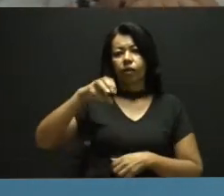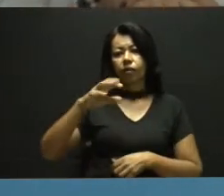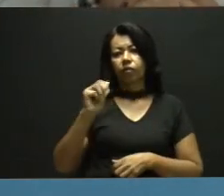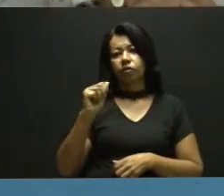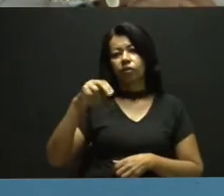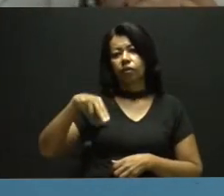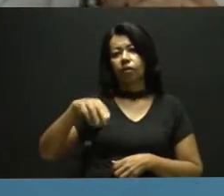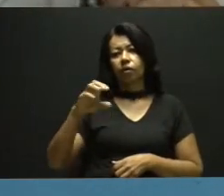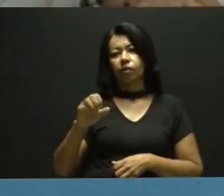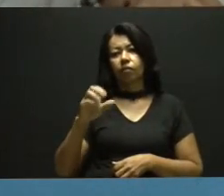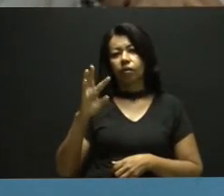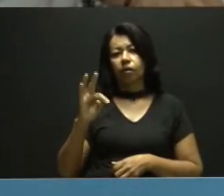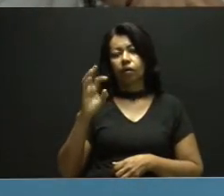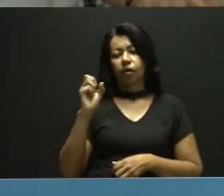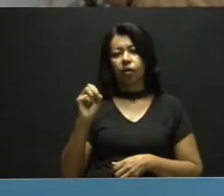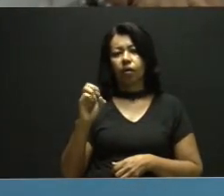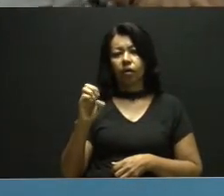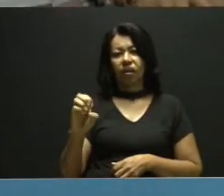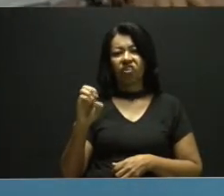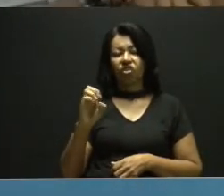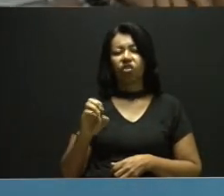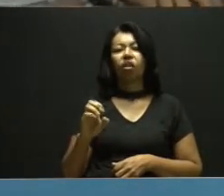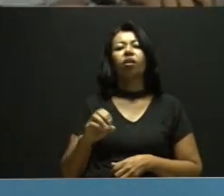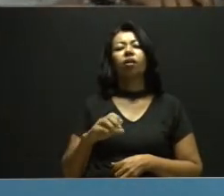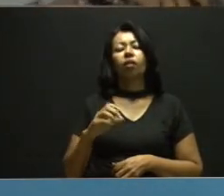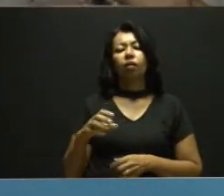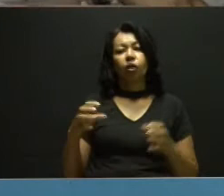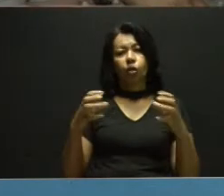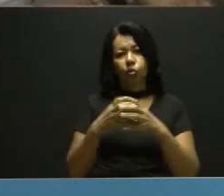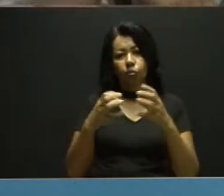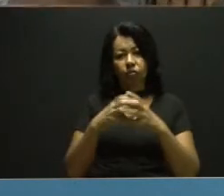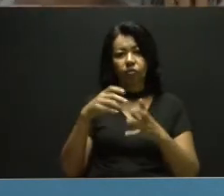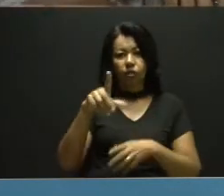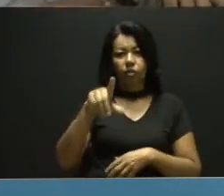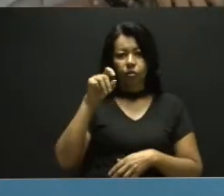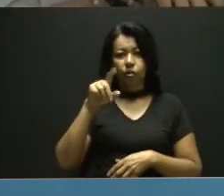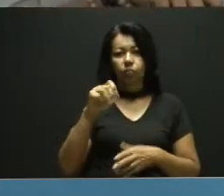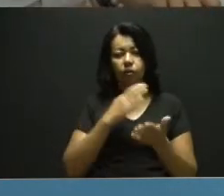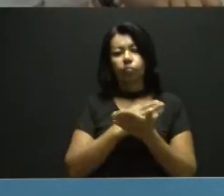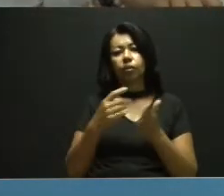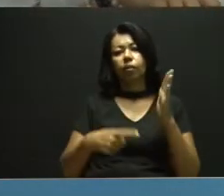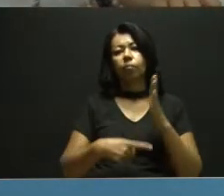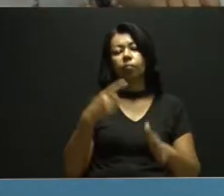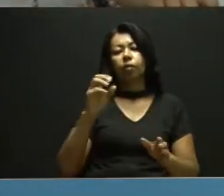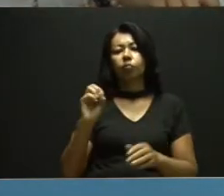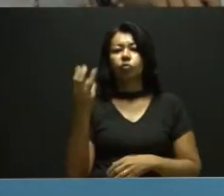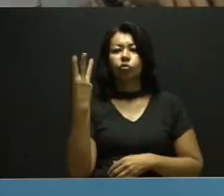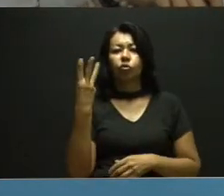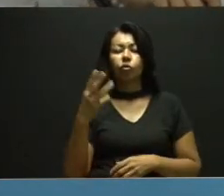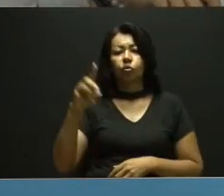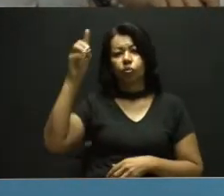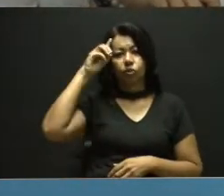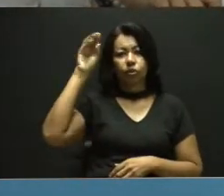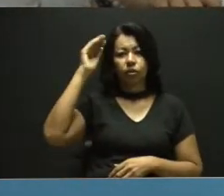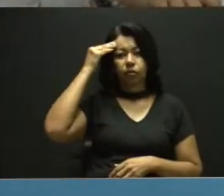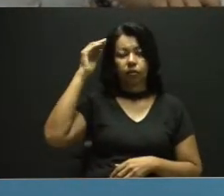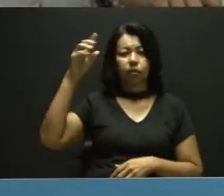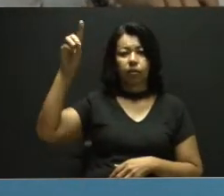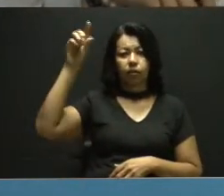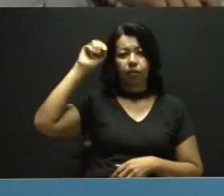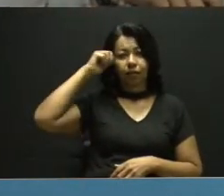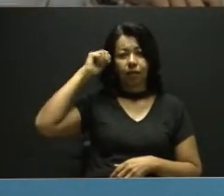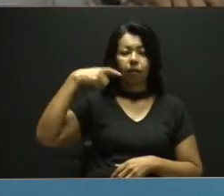foi escolhida na época abriu o primeiro show do dia da consciência negra na cidade de